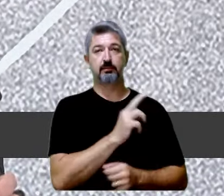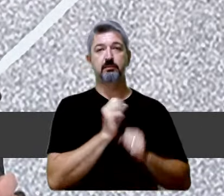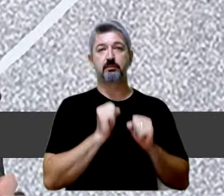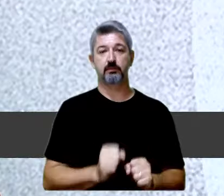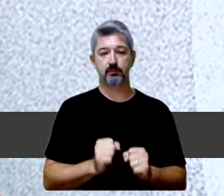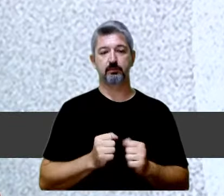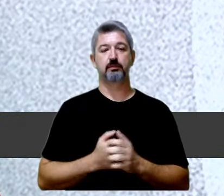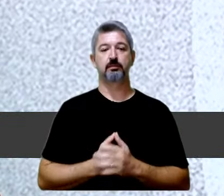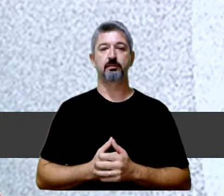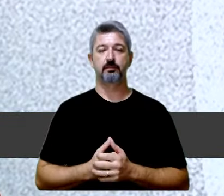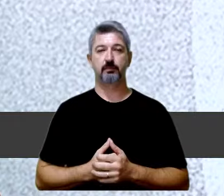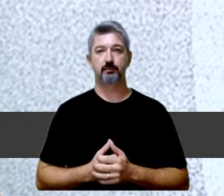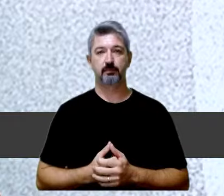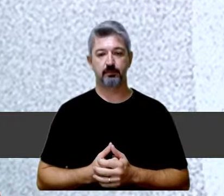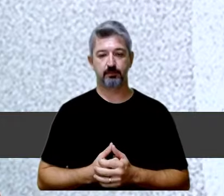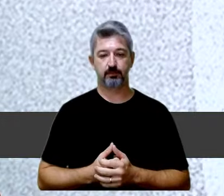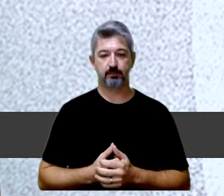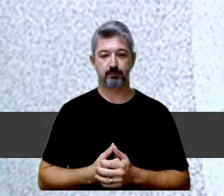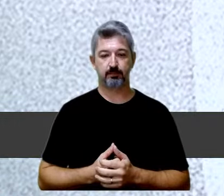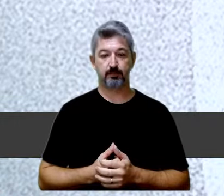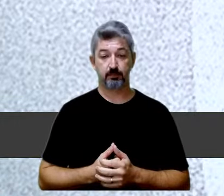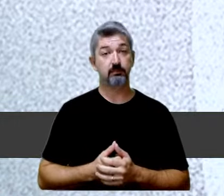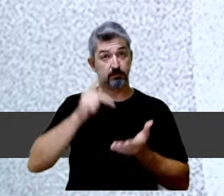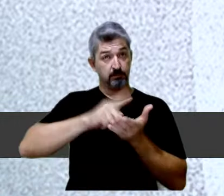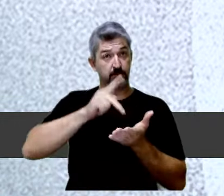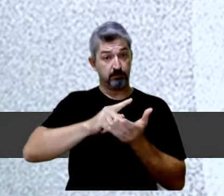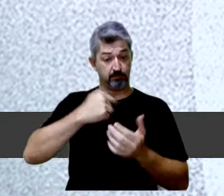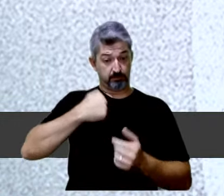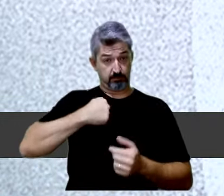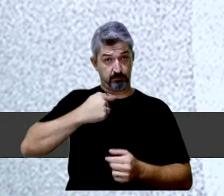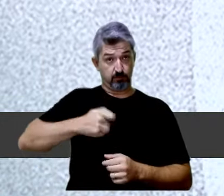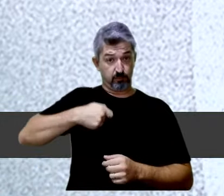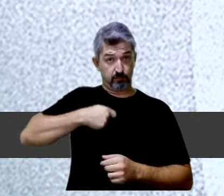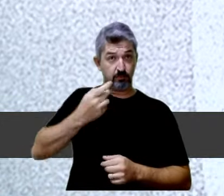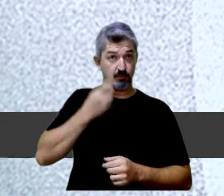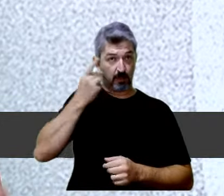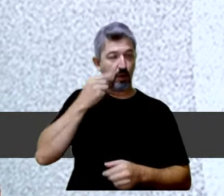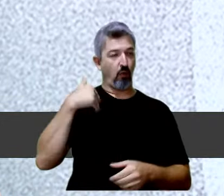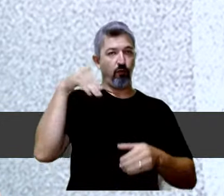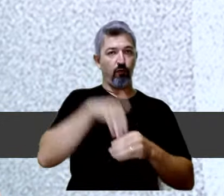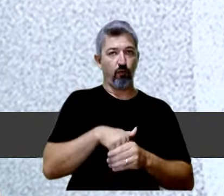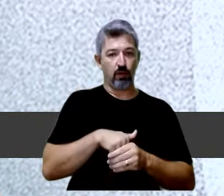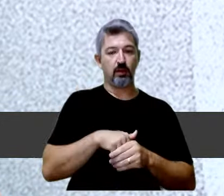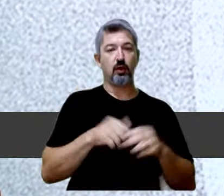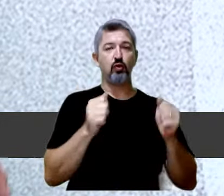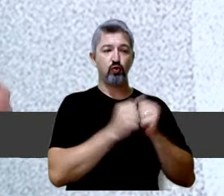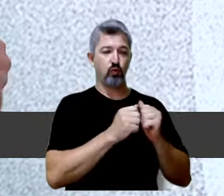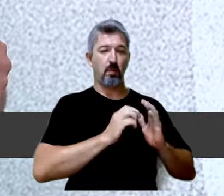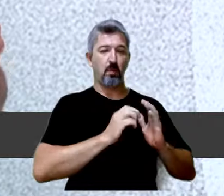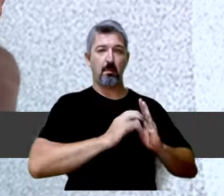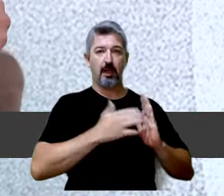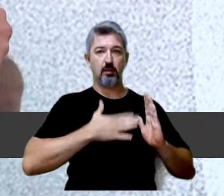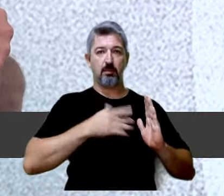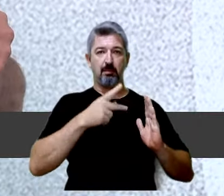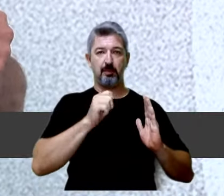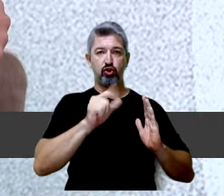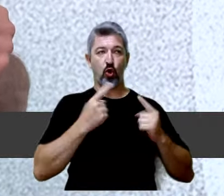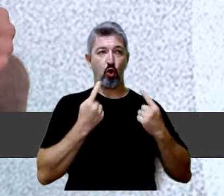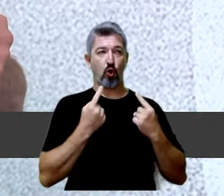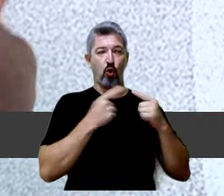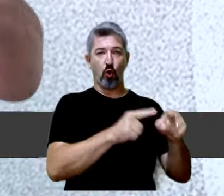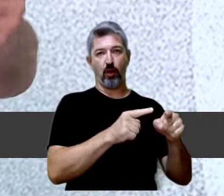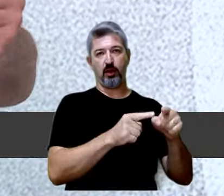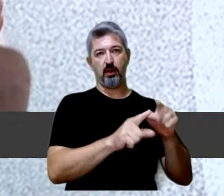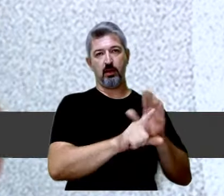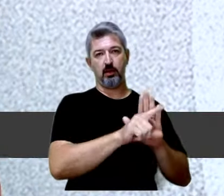no debate de fato como Deputado fiz a votação junto com o meu partido contra o arcabouo fiscal porque tinha problemas que